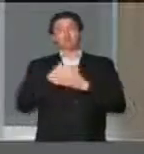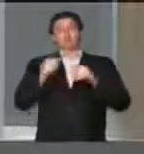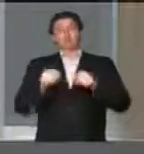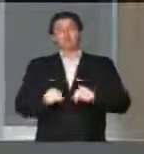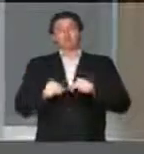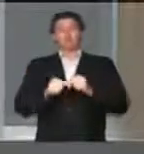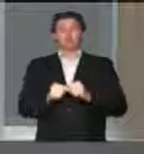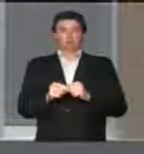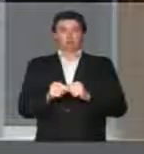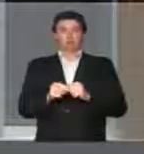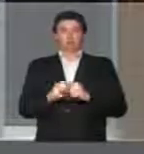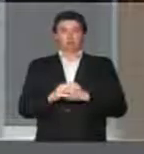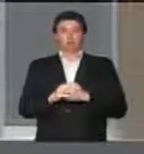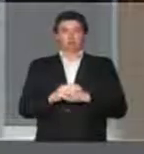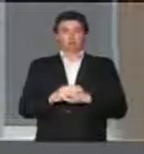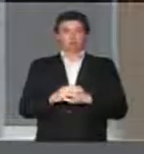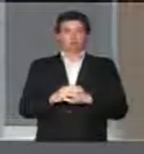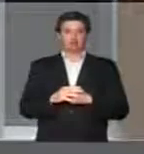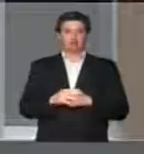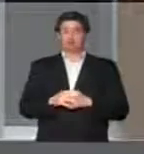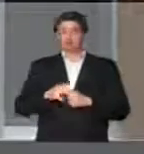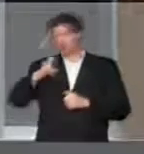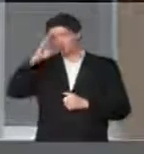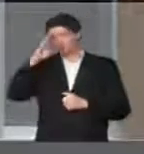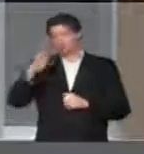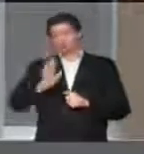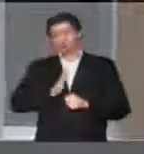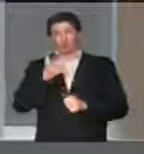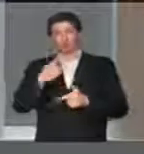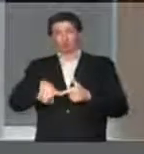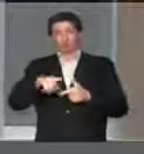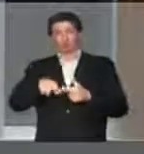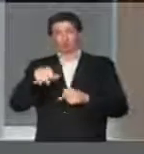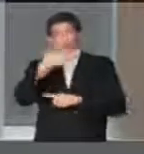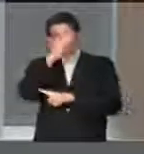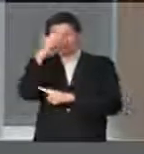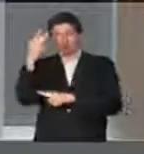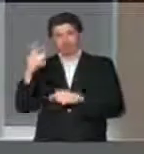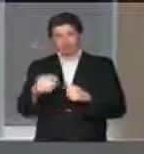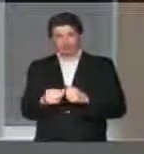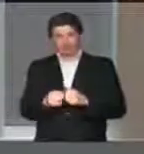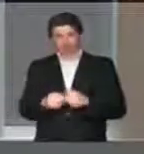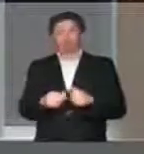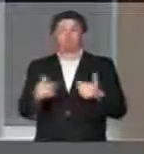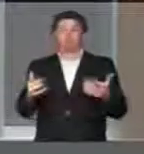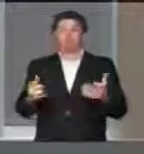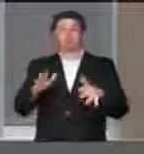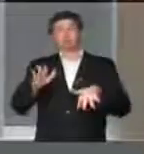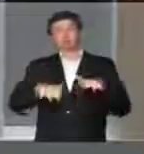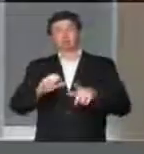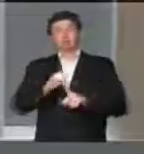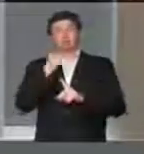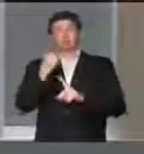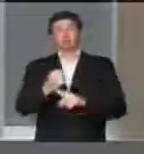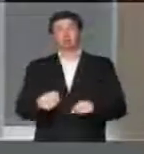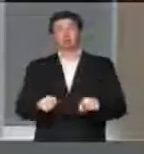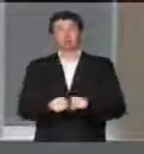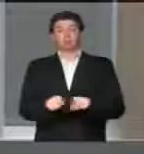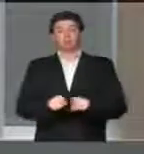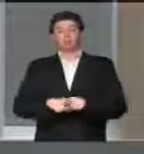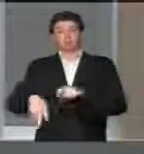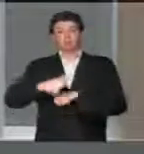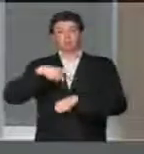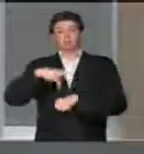esse evento, que causou o maior desastre ambiental e, quiçá, social do